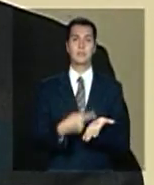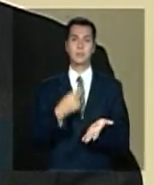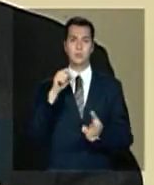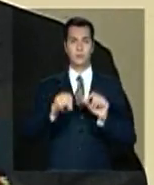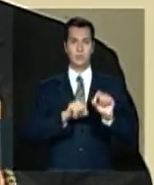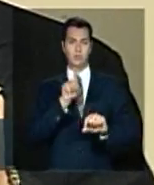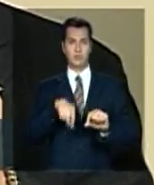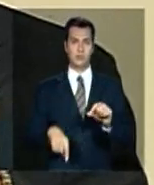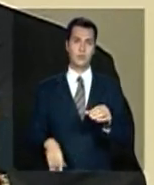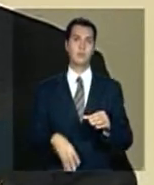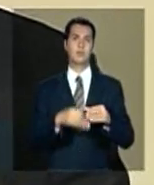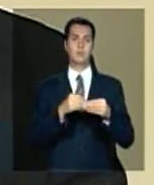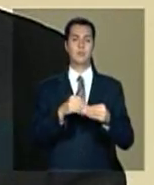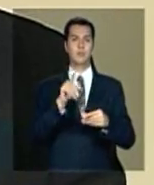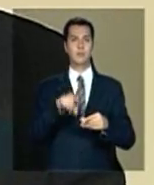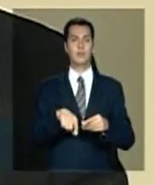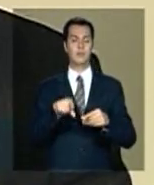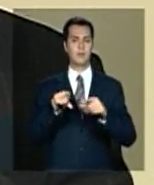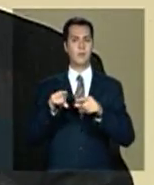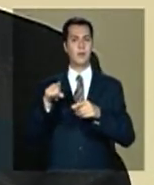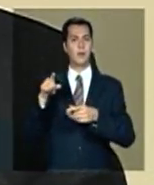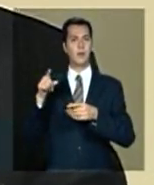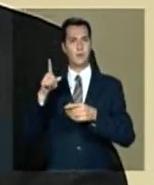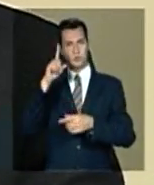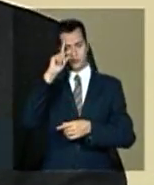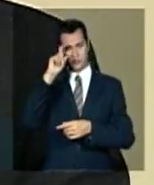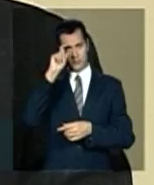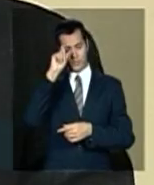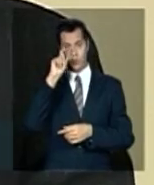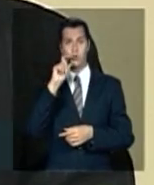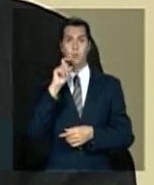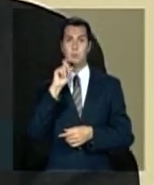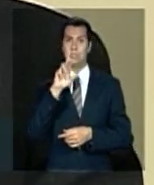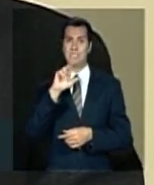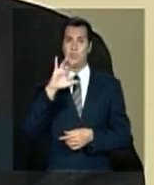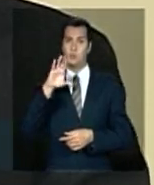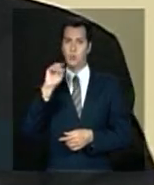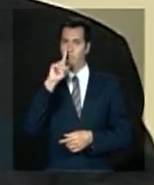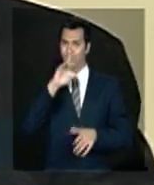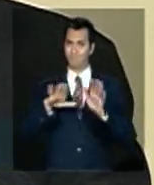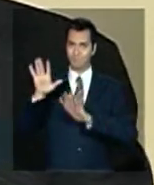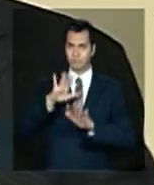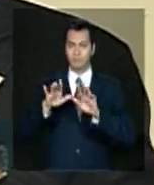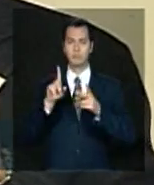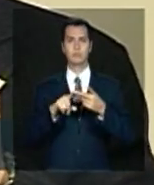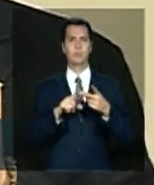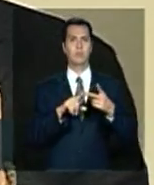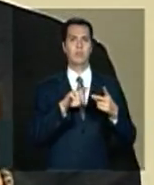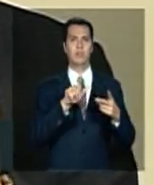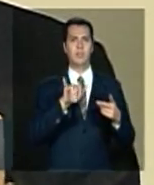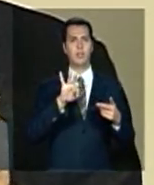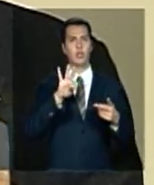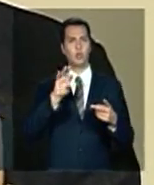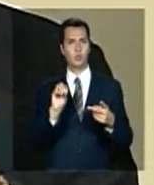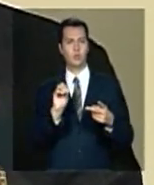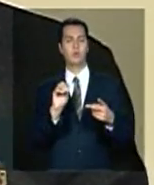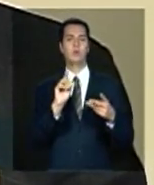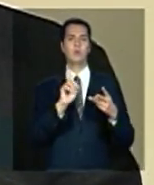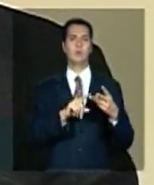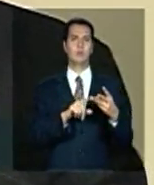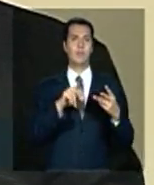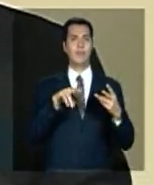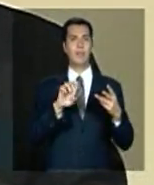hospitalar da parte das maternidades de alto risco mais leitos de UTI materna mais leitos de UTI Neonatal